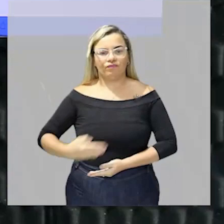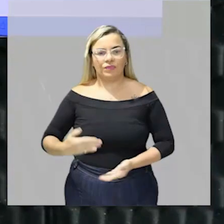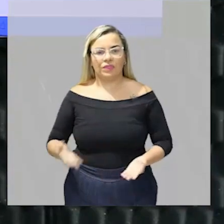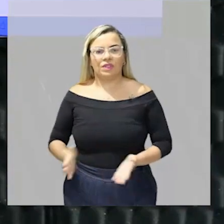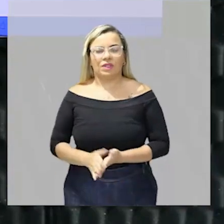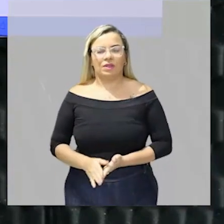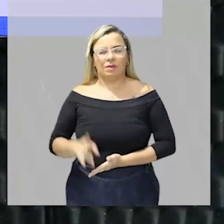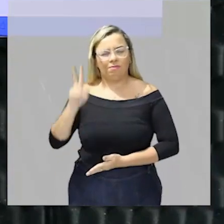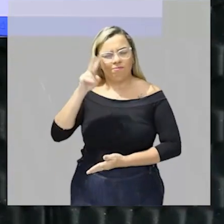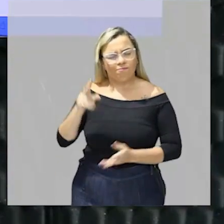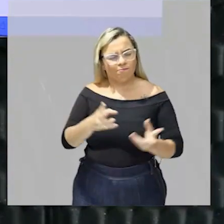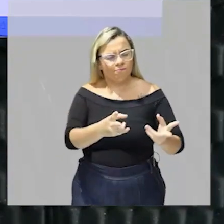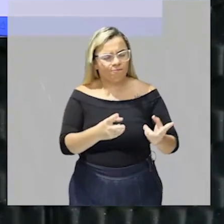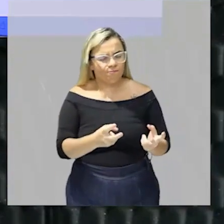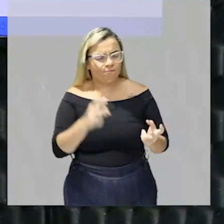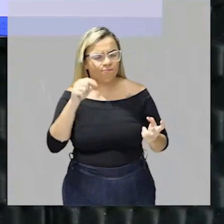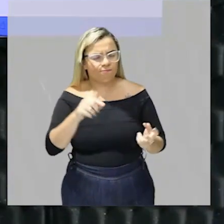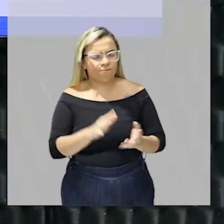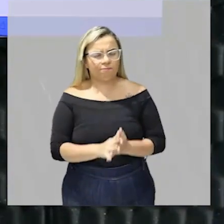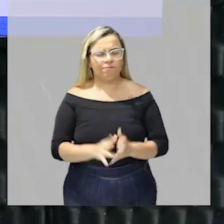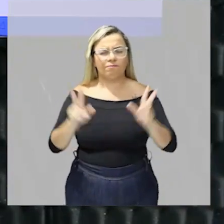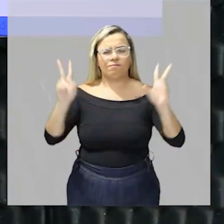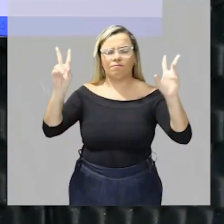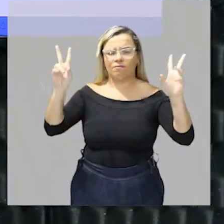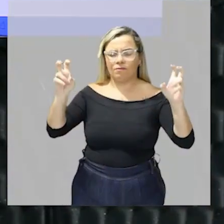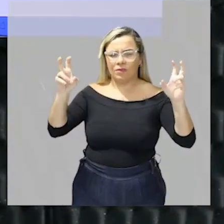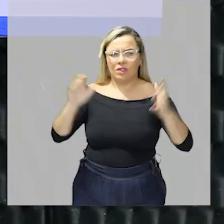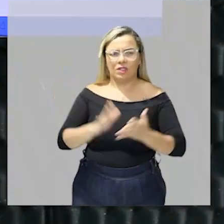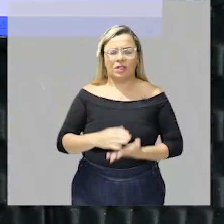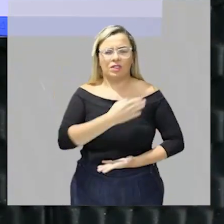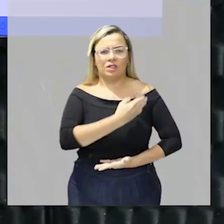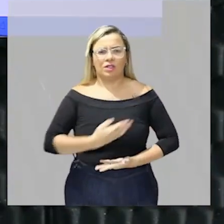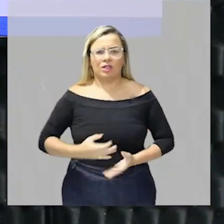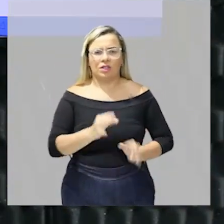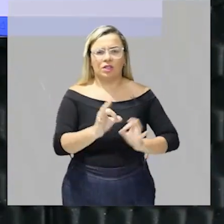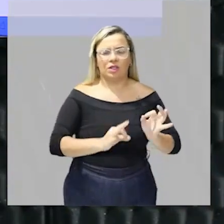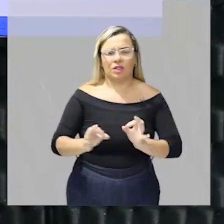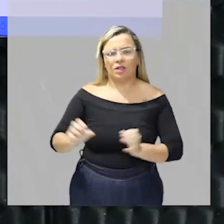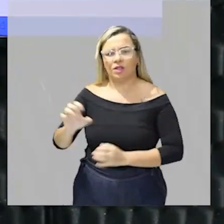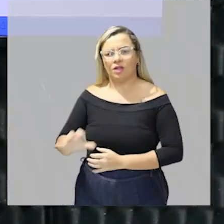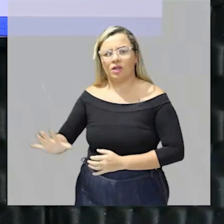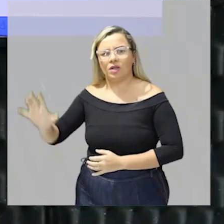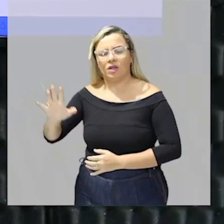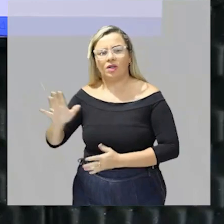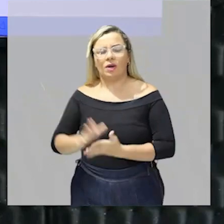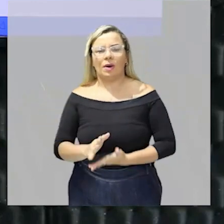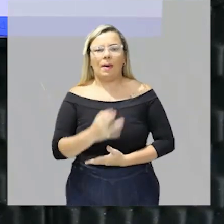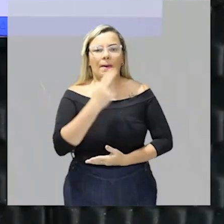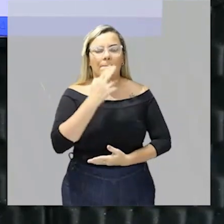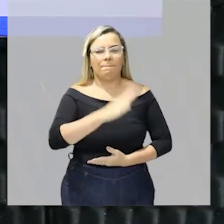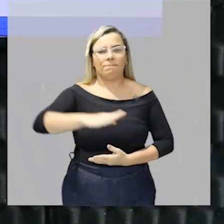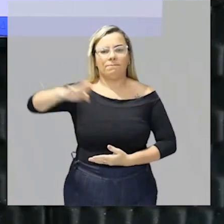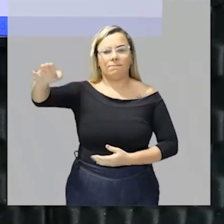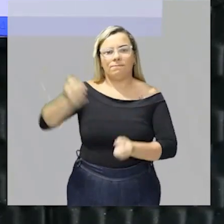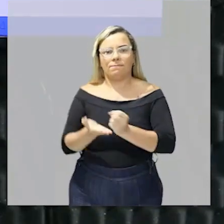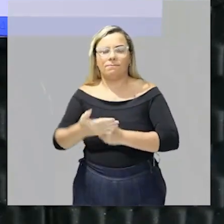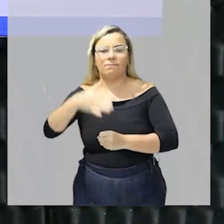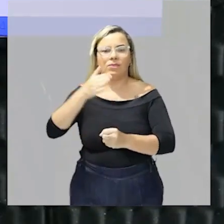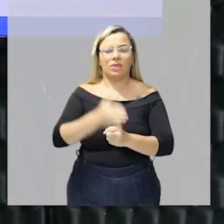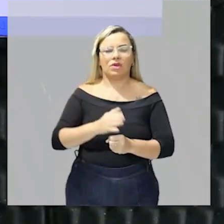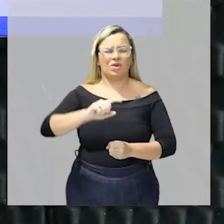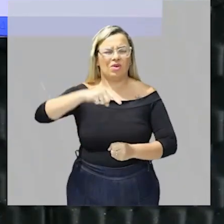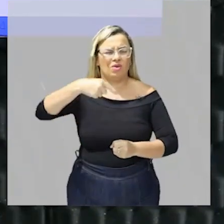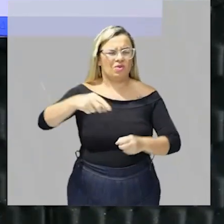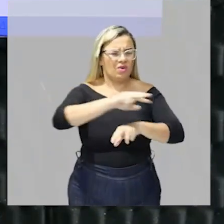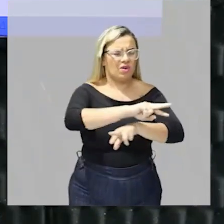regime totalitários, nazifascista, que se define na Itália e na Alemanha, é que outros países